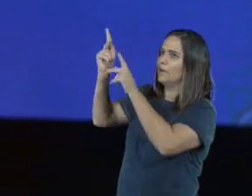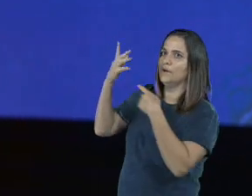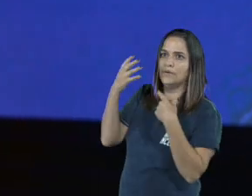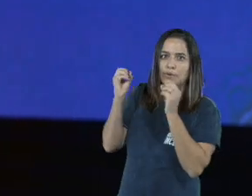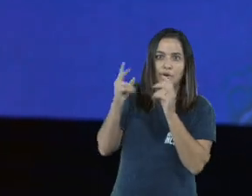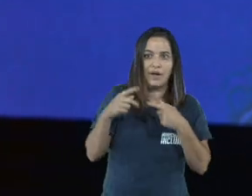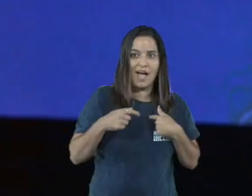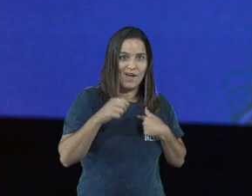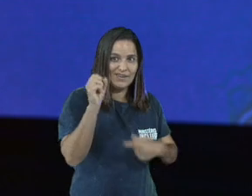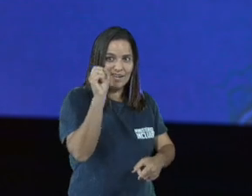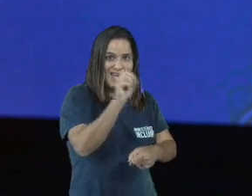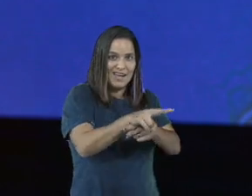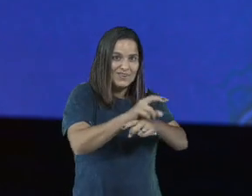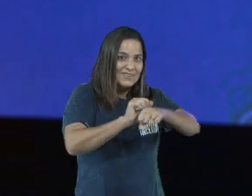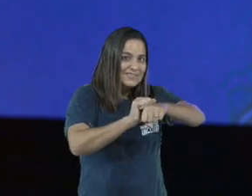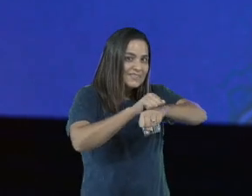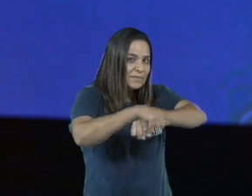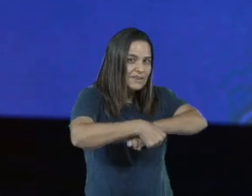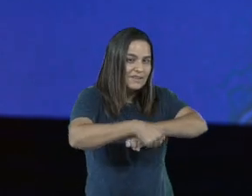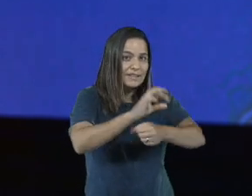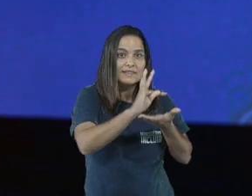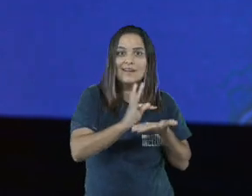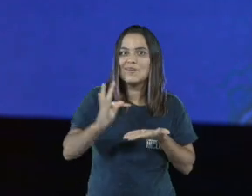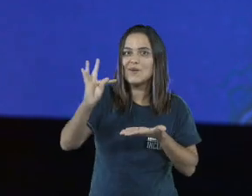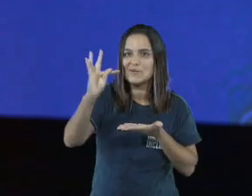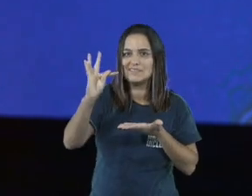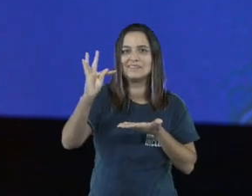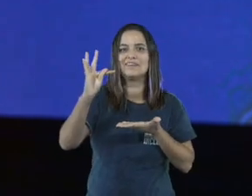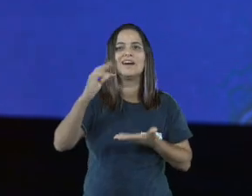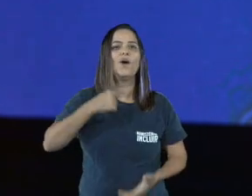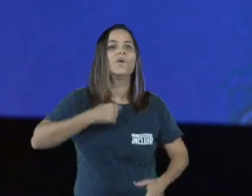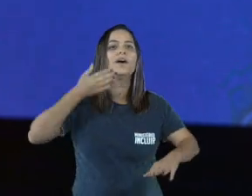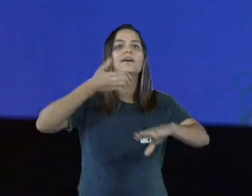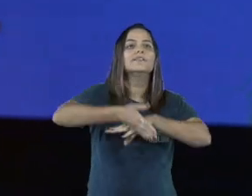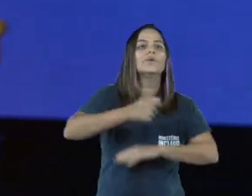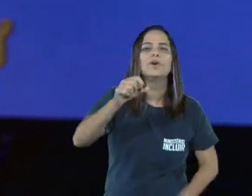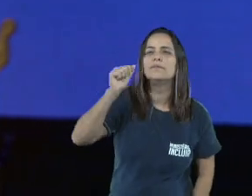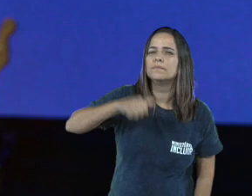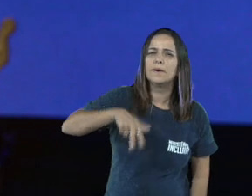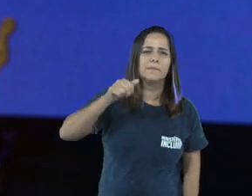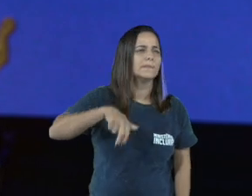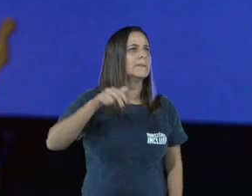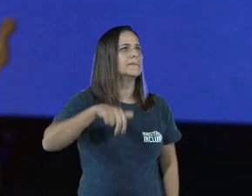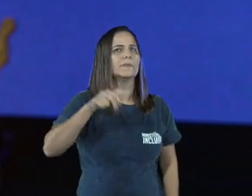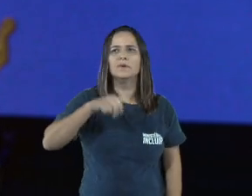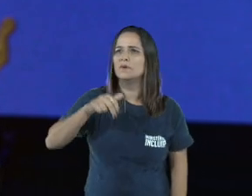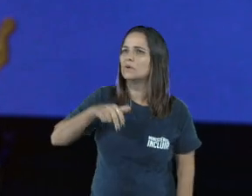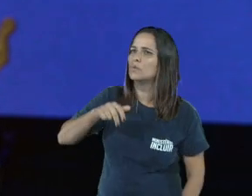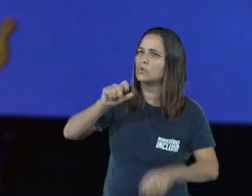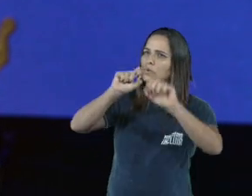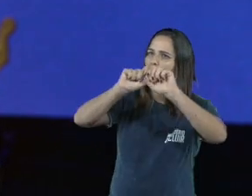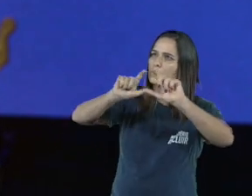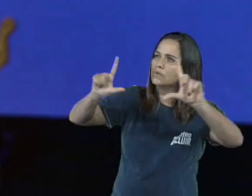seminário teológico batista do Sul do Brasil desde mil novecentos e antigamente não lembro a data lapidando vocações aí eu parei meu